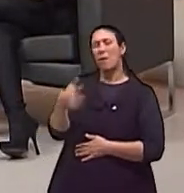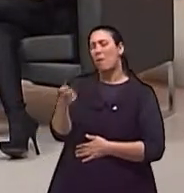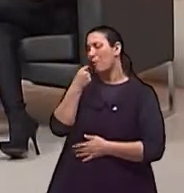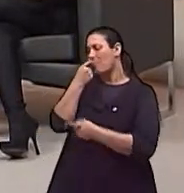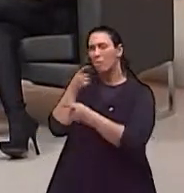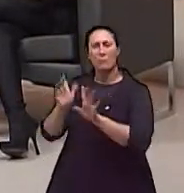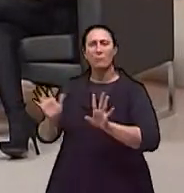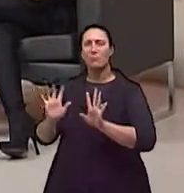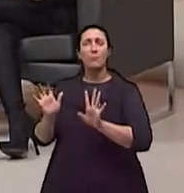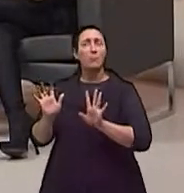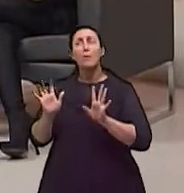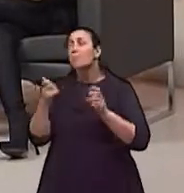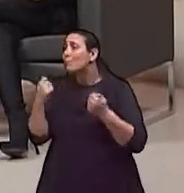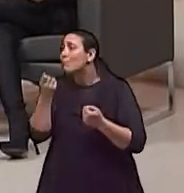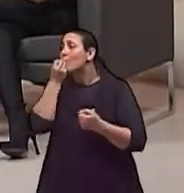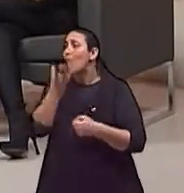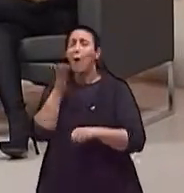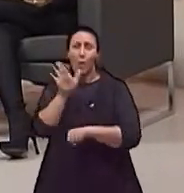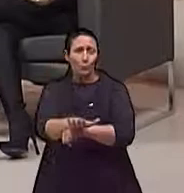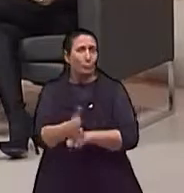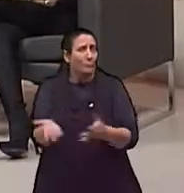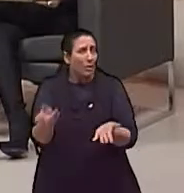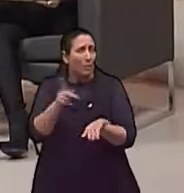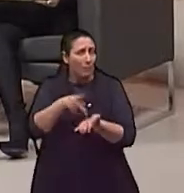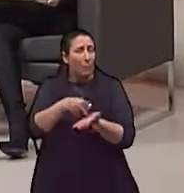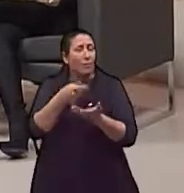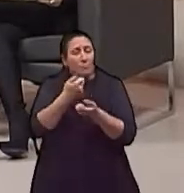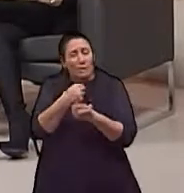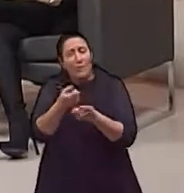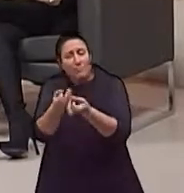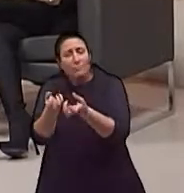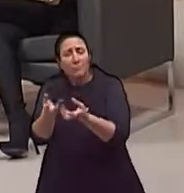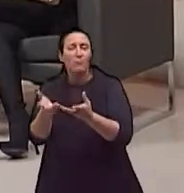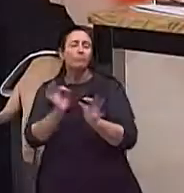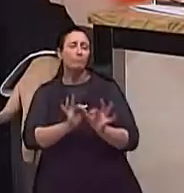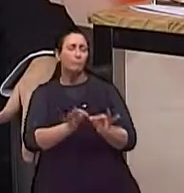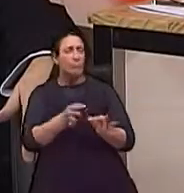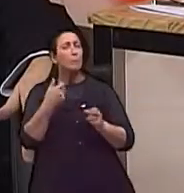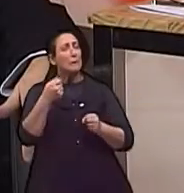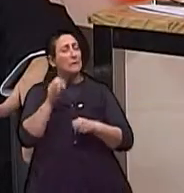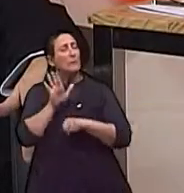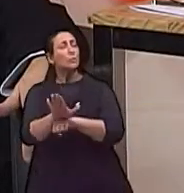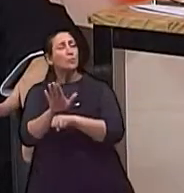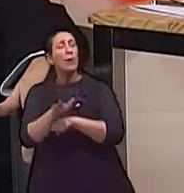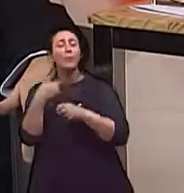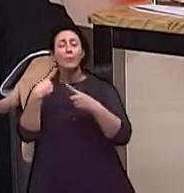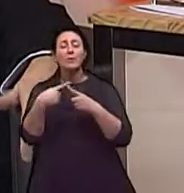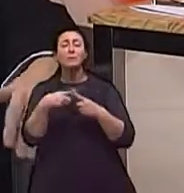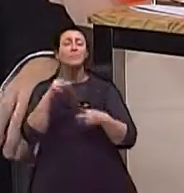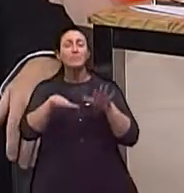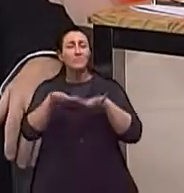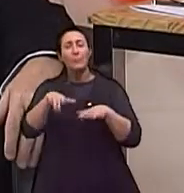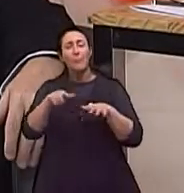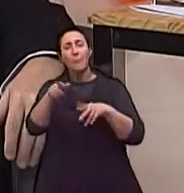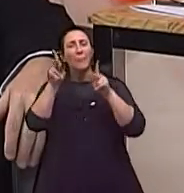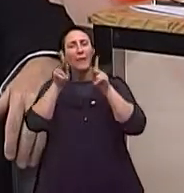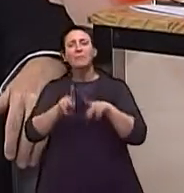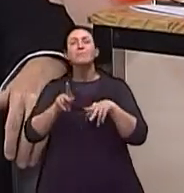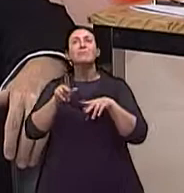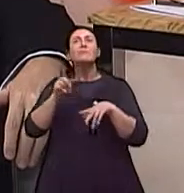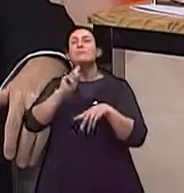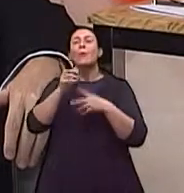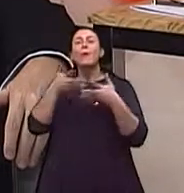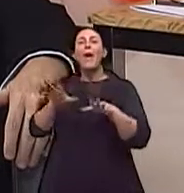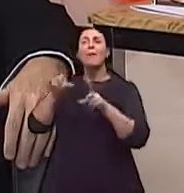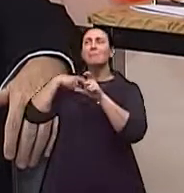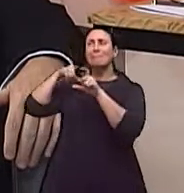mas vai estabilizar a medicação é para estabilizar né Doutor ele próprio com o medo da dependência não quer tomar Ah ele